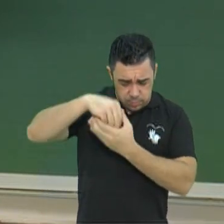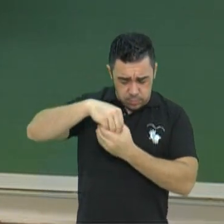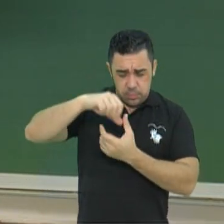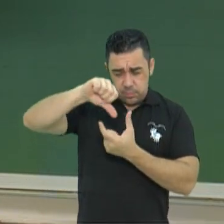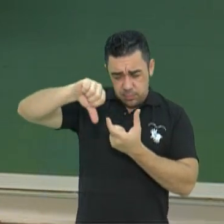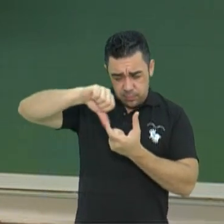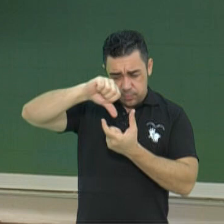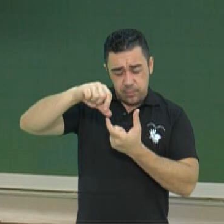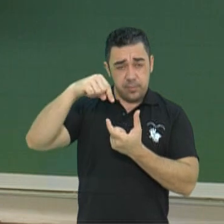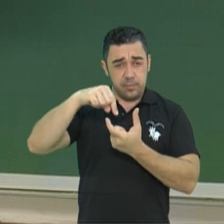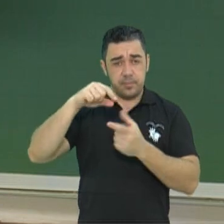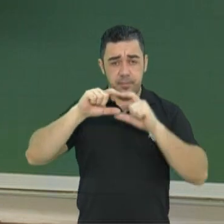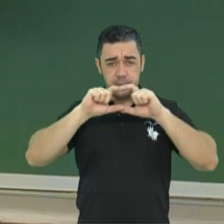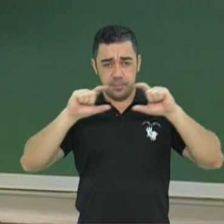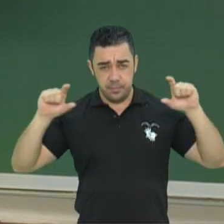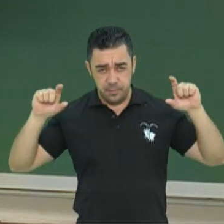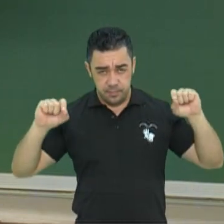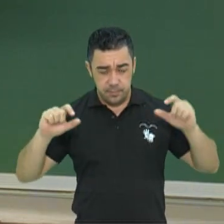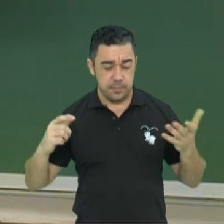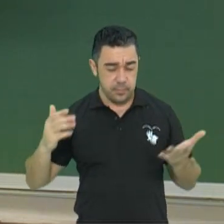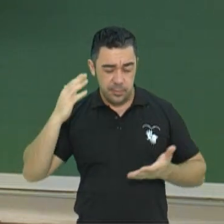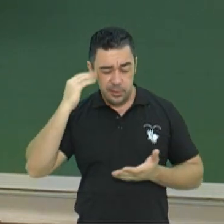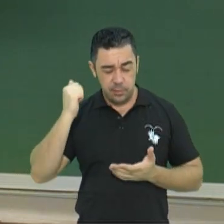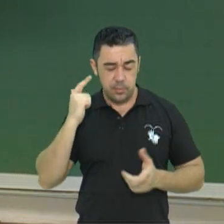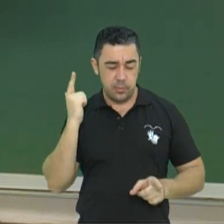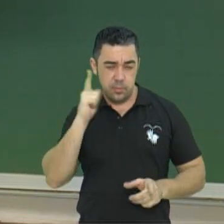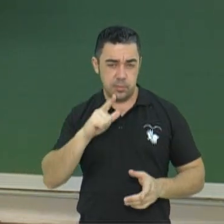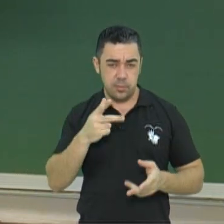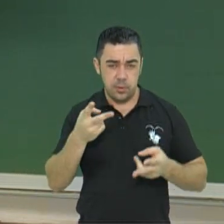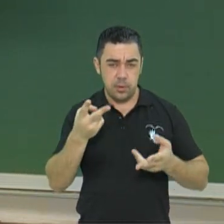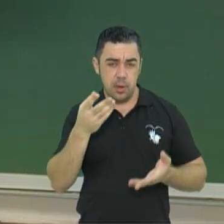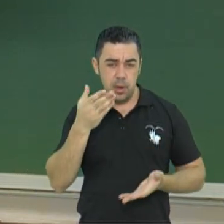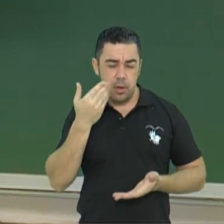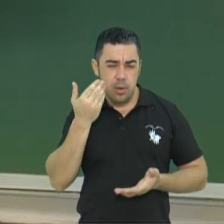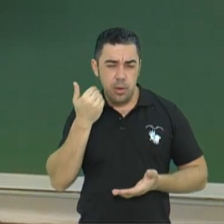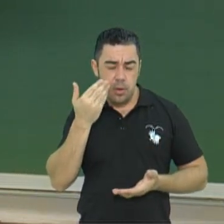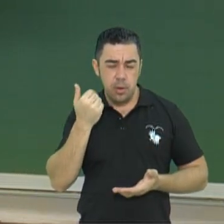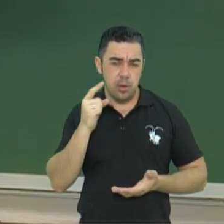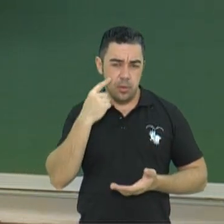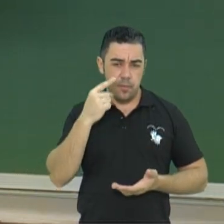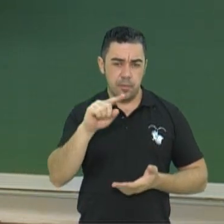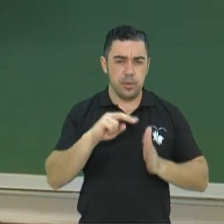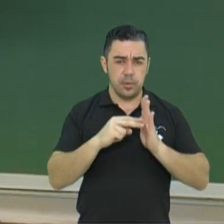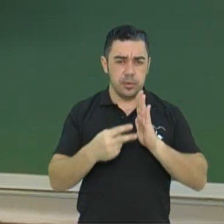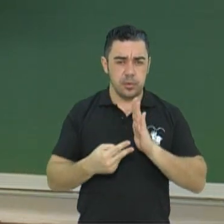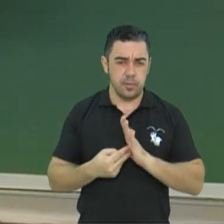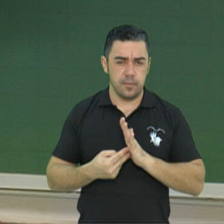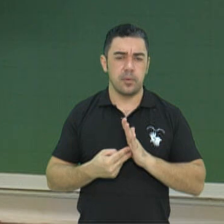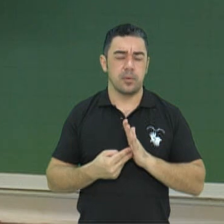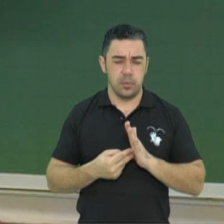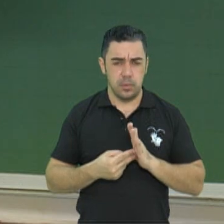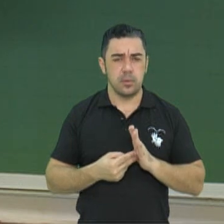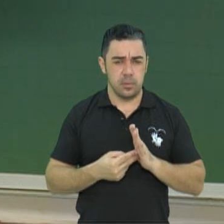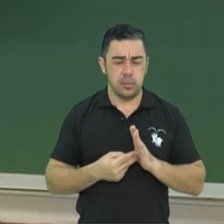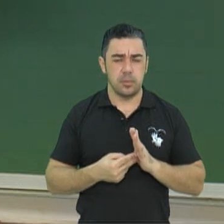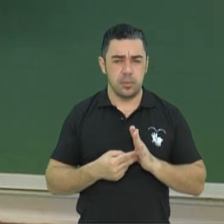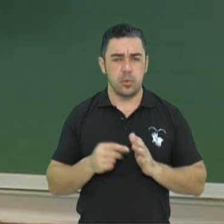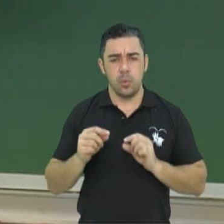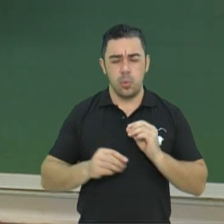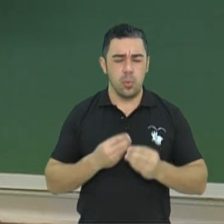da frase para que nós consigamos tirar ali uma significação, uma informação,